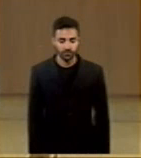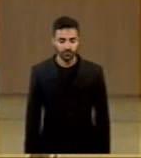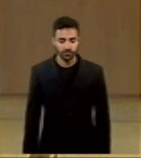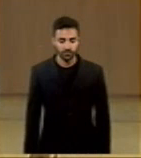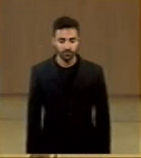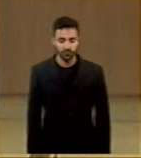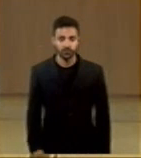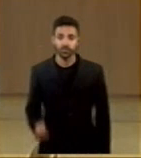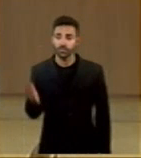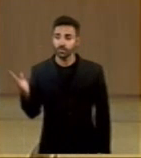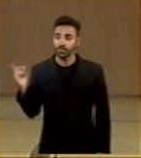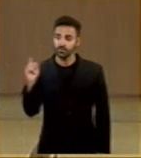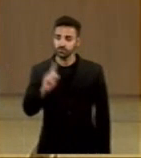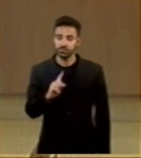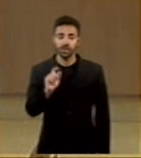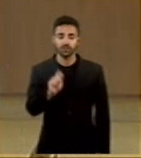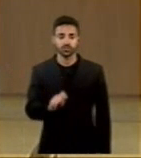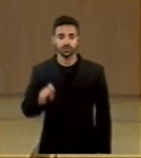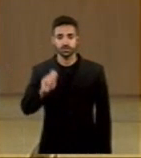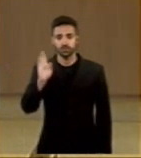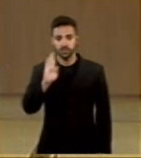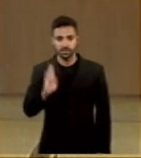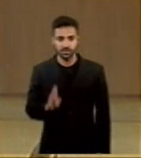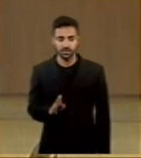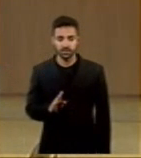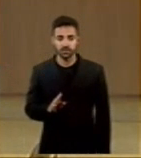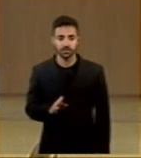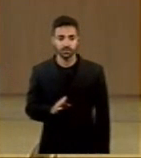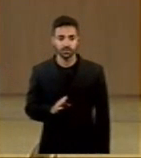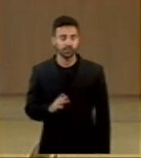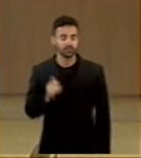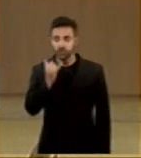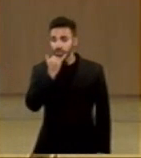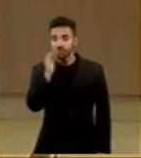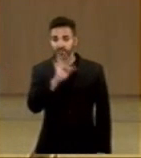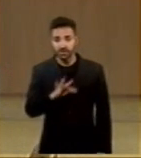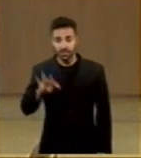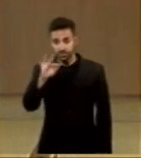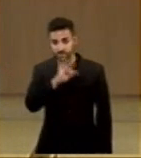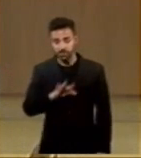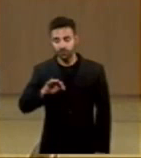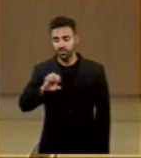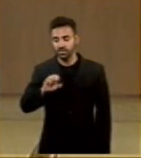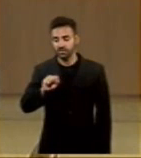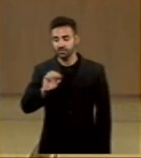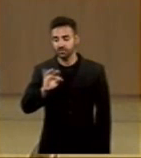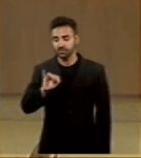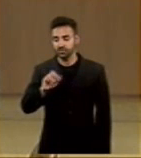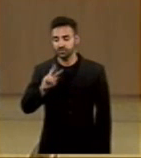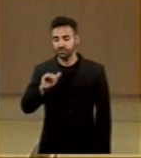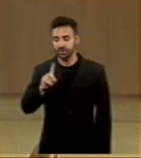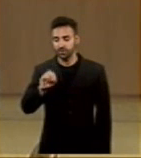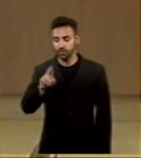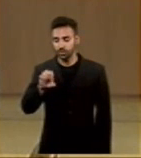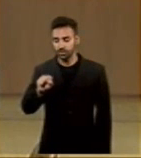poderá vir à tribuna pela Associação Brasileira dos... pela Federação Nacional dos Estivadores, doutor Mário Teixeira.